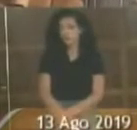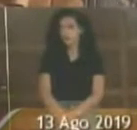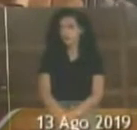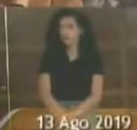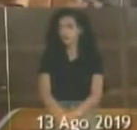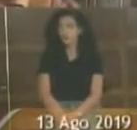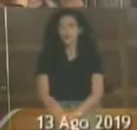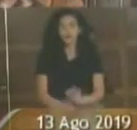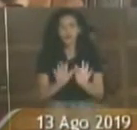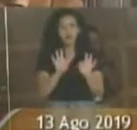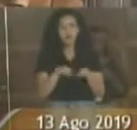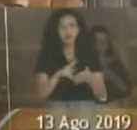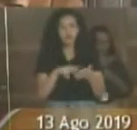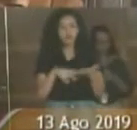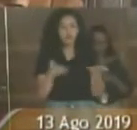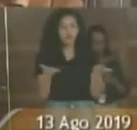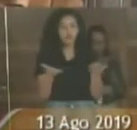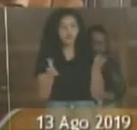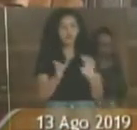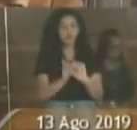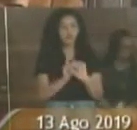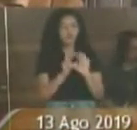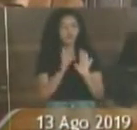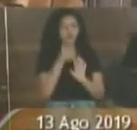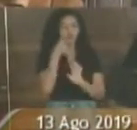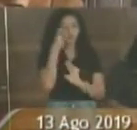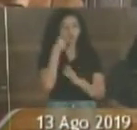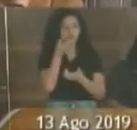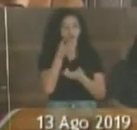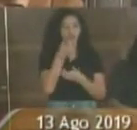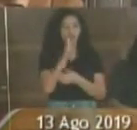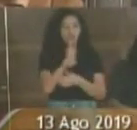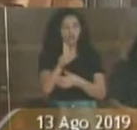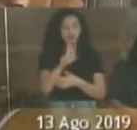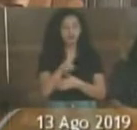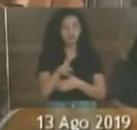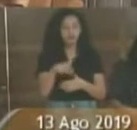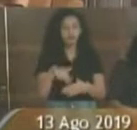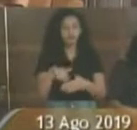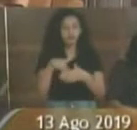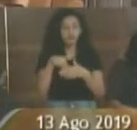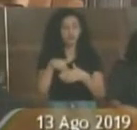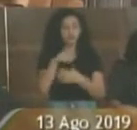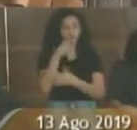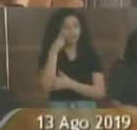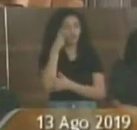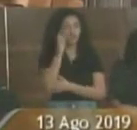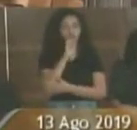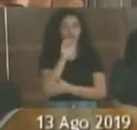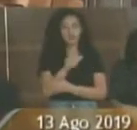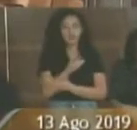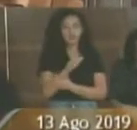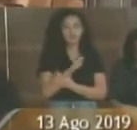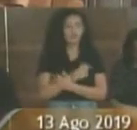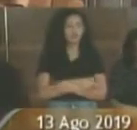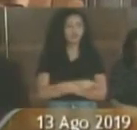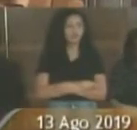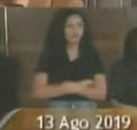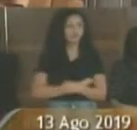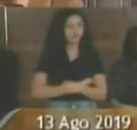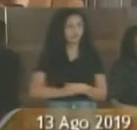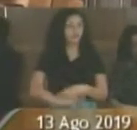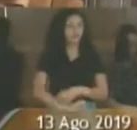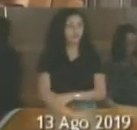Terminada a leitura do expediente, fica franqueada a palavra aos senhores vereadores por ordem de inscrição. Vereador Zé Augusto.